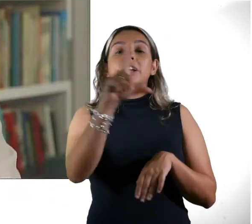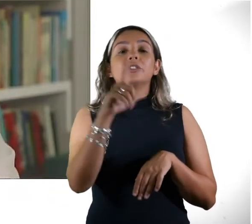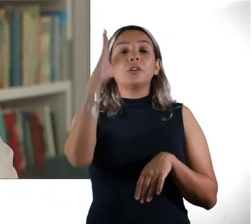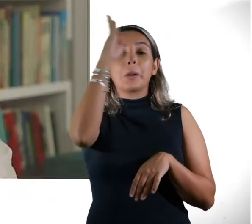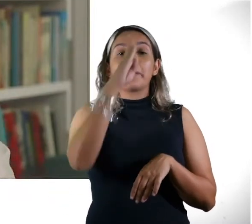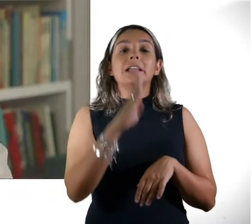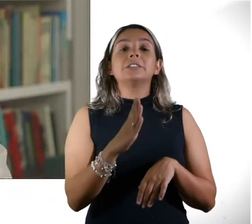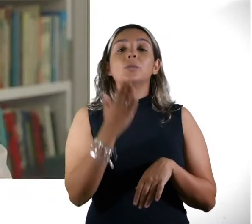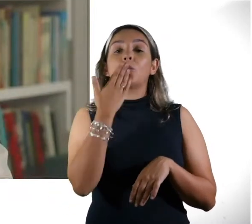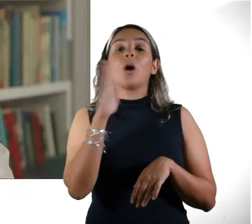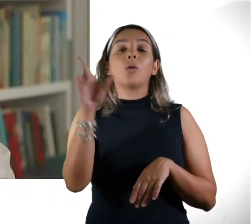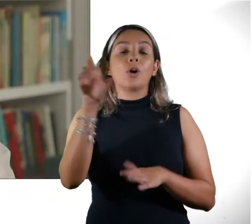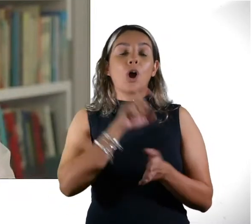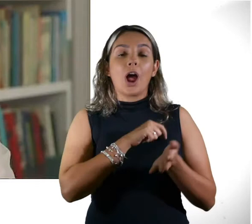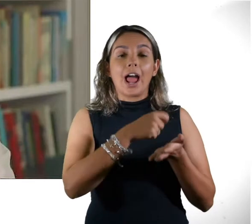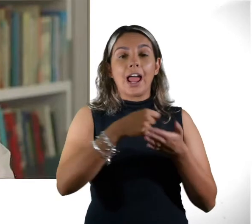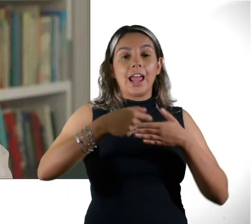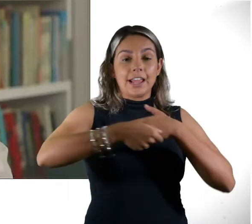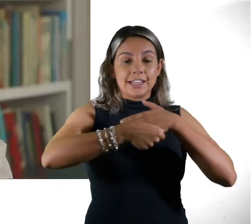literatura brasileira?